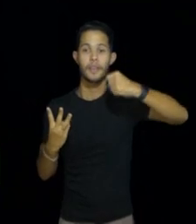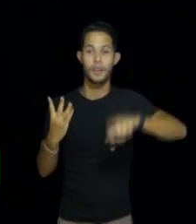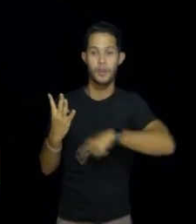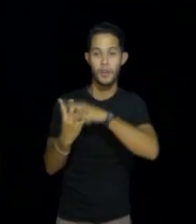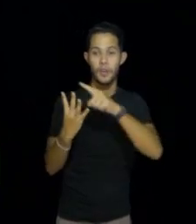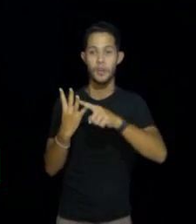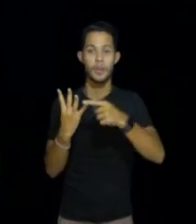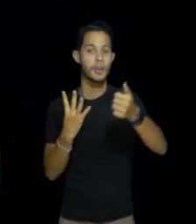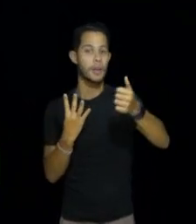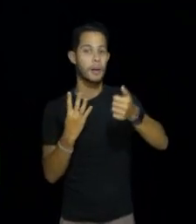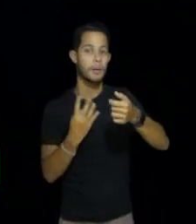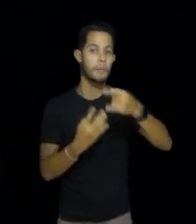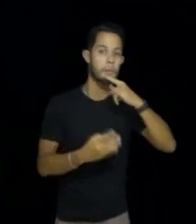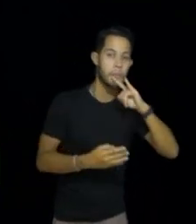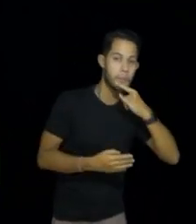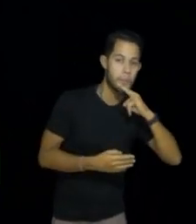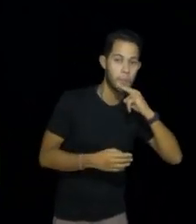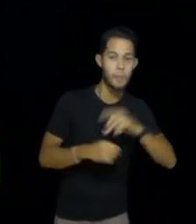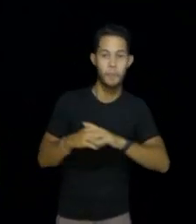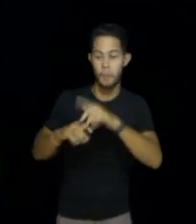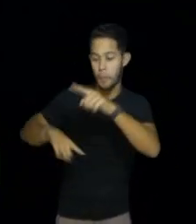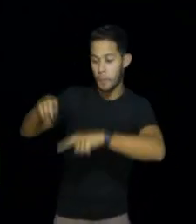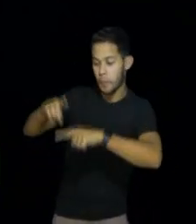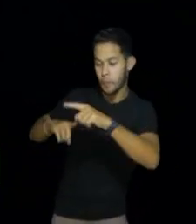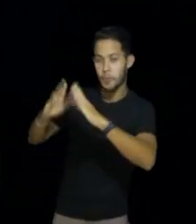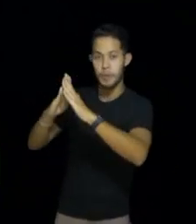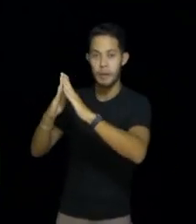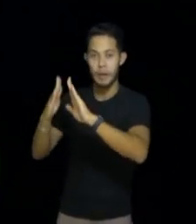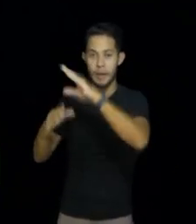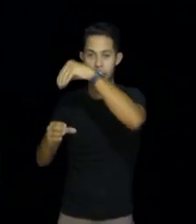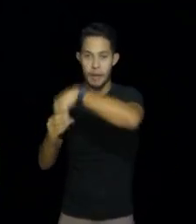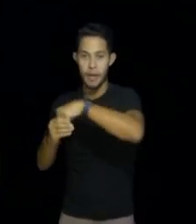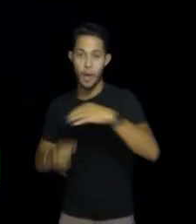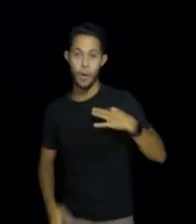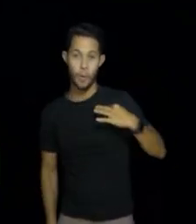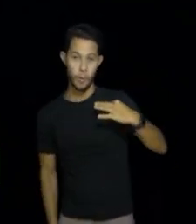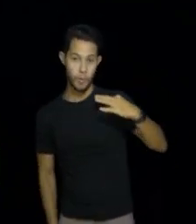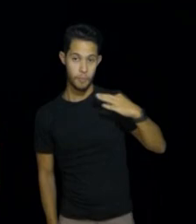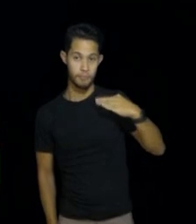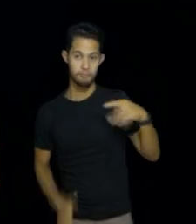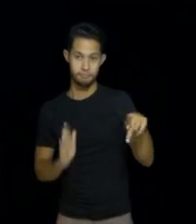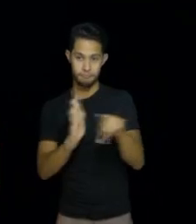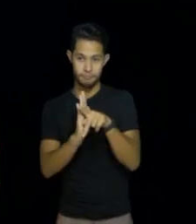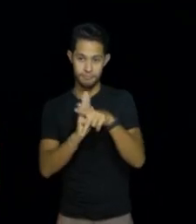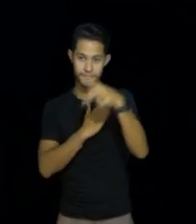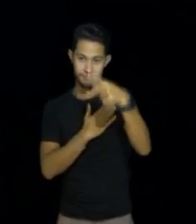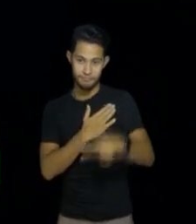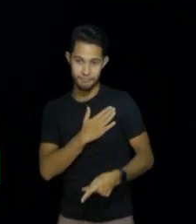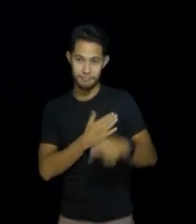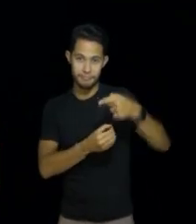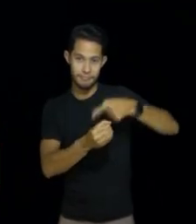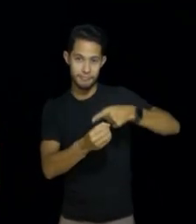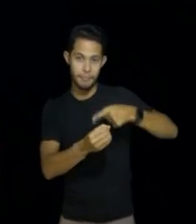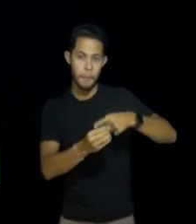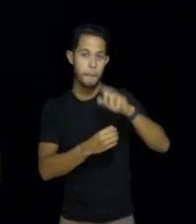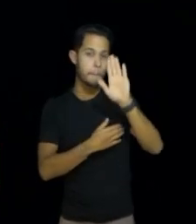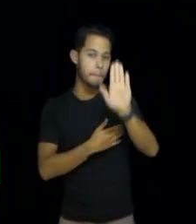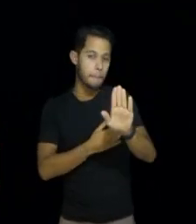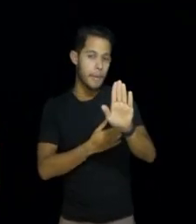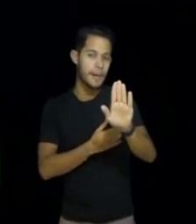lar, vestuário e um conjunto muito rico de opções para compras. Mas o que faz nossa pequena